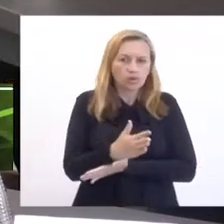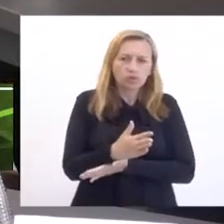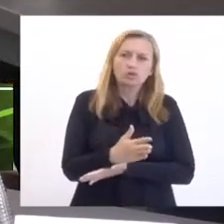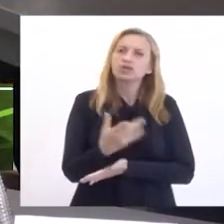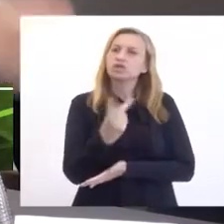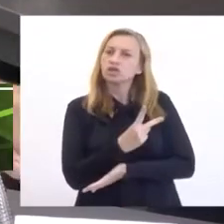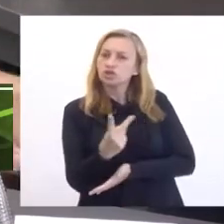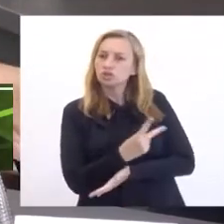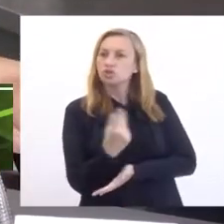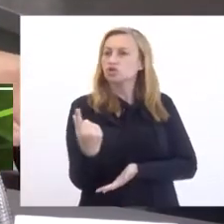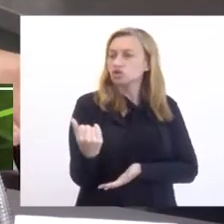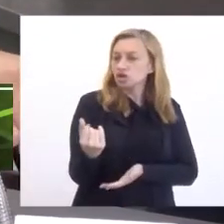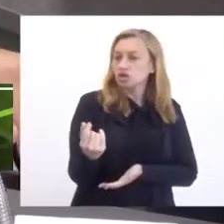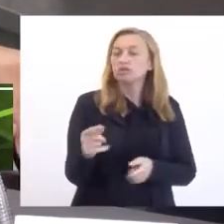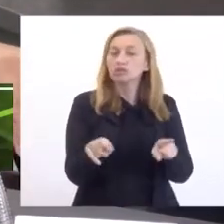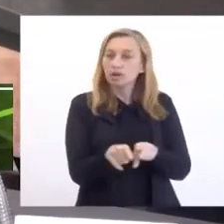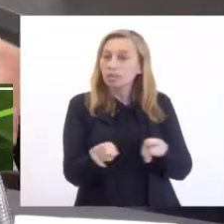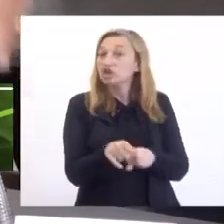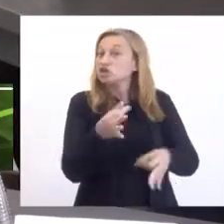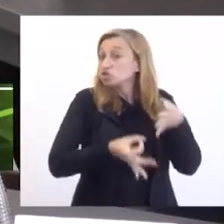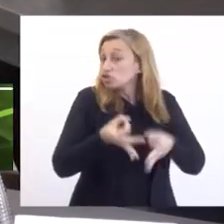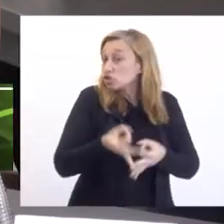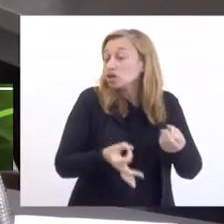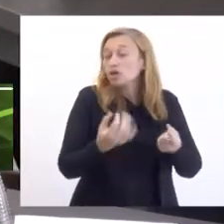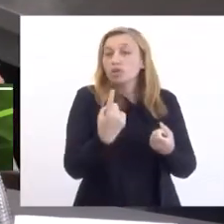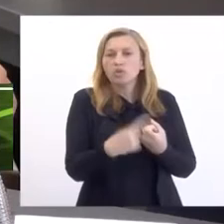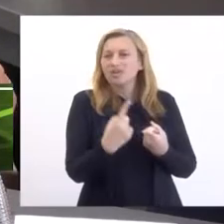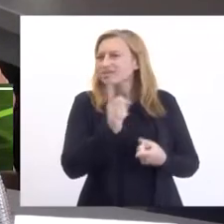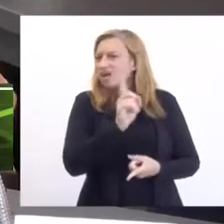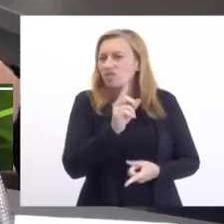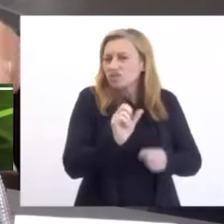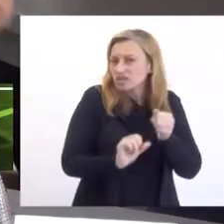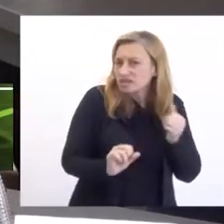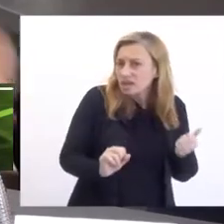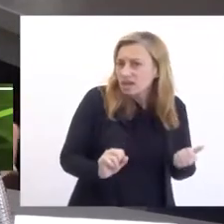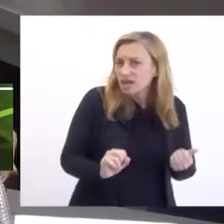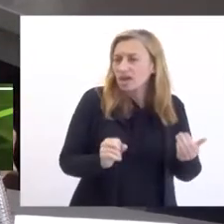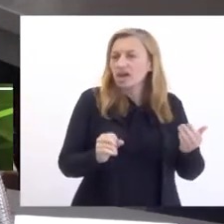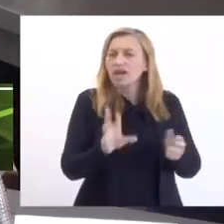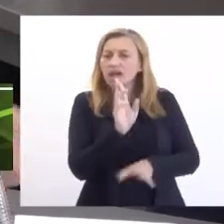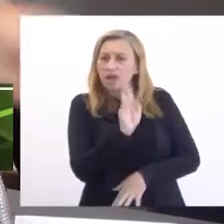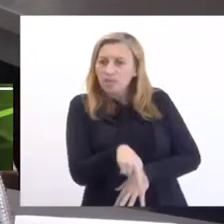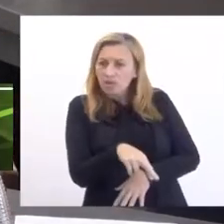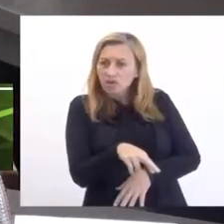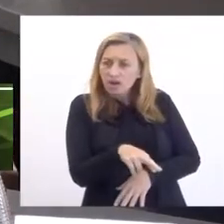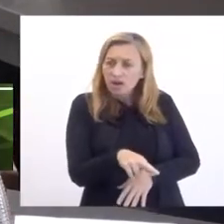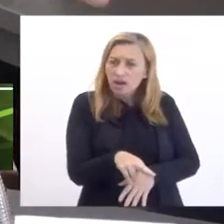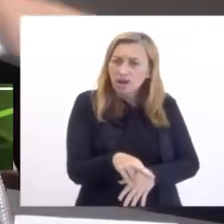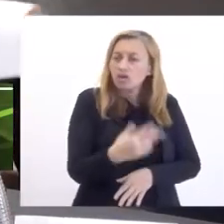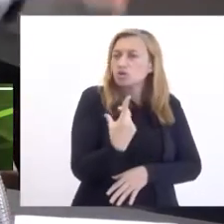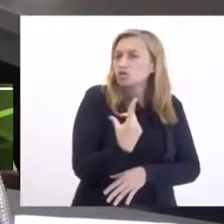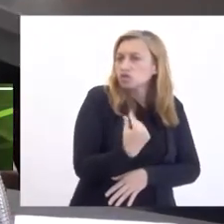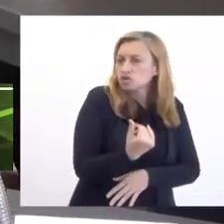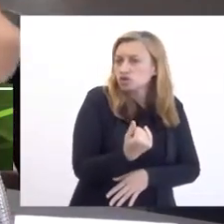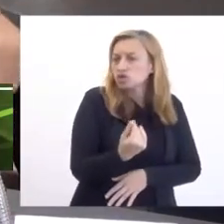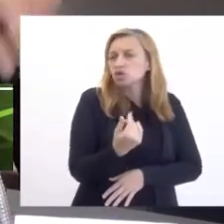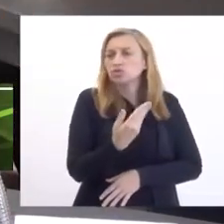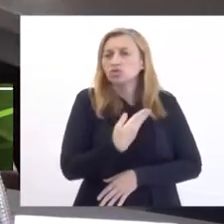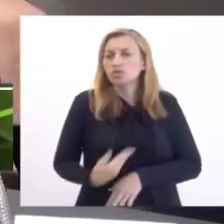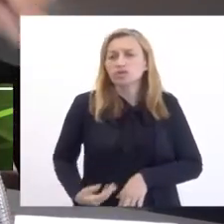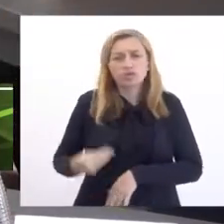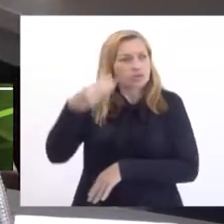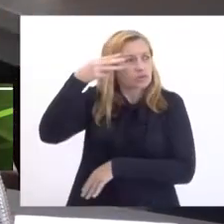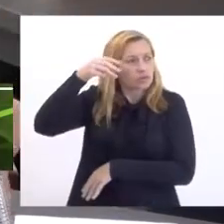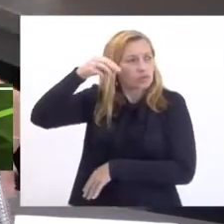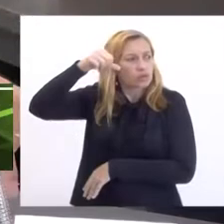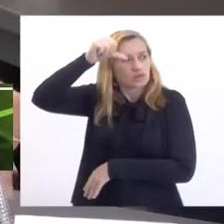das duas contas também se dá por justiça. Porque se não fizermos isso, reprovarmos as contas do governador Wilson Witzel, levaremos uma